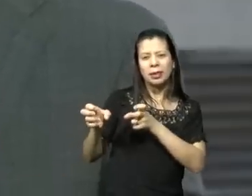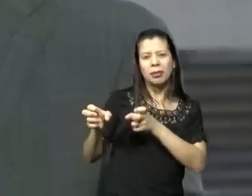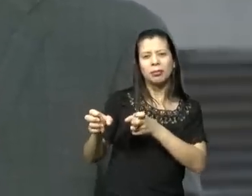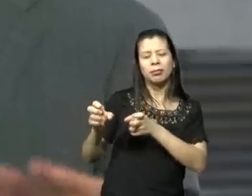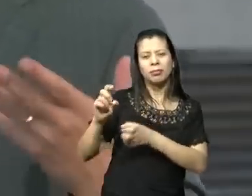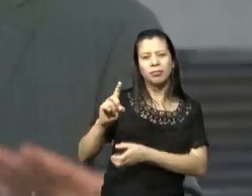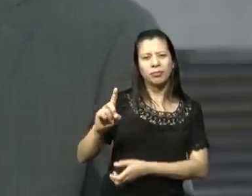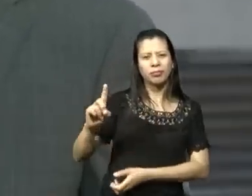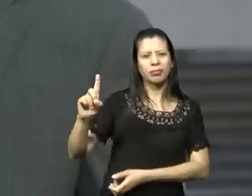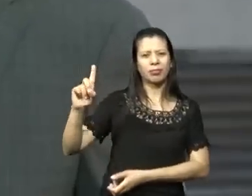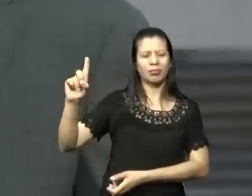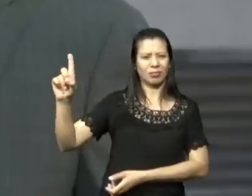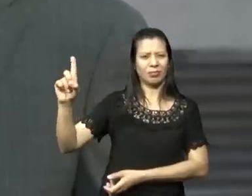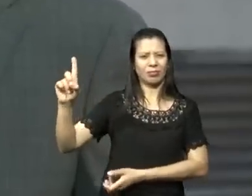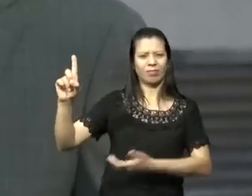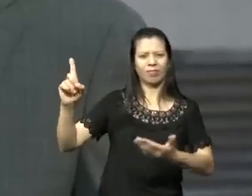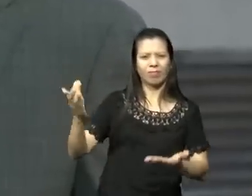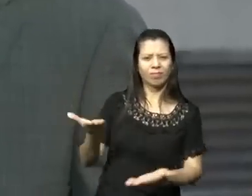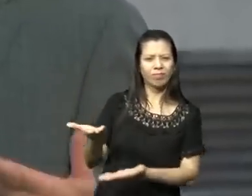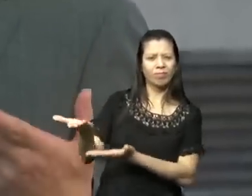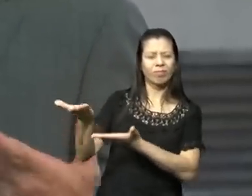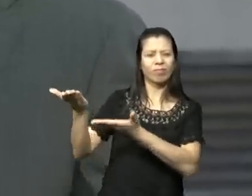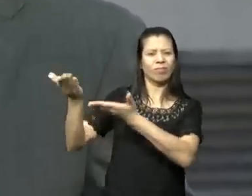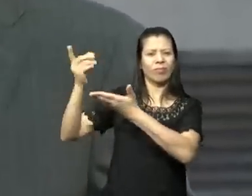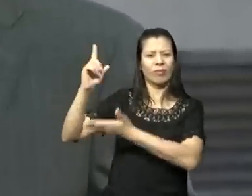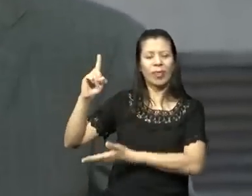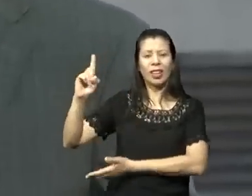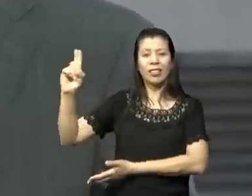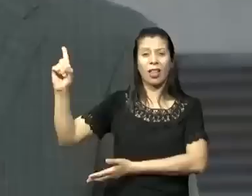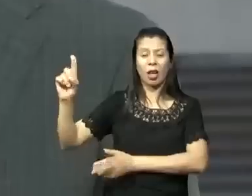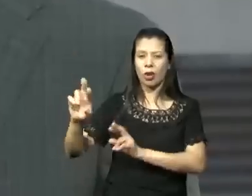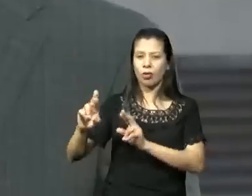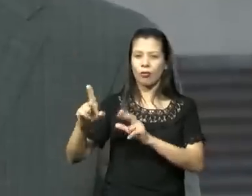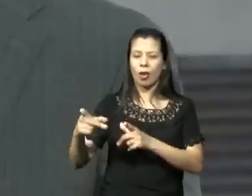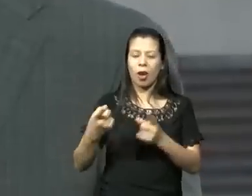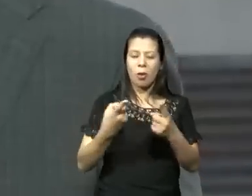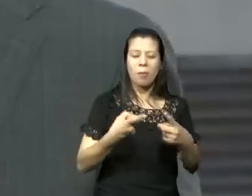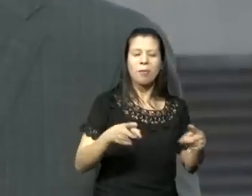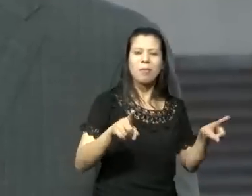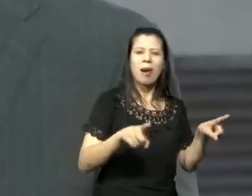quando uma música exalta o ser humano isso é egolatria